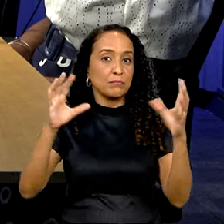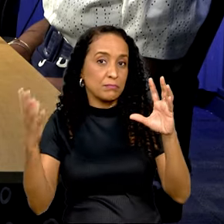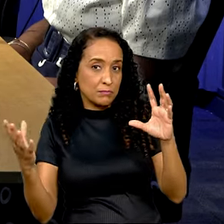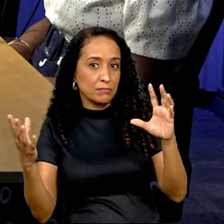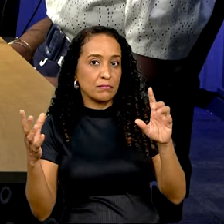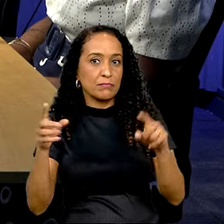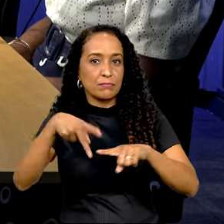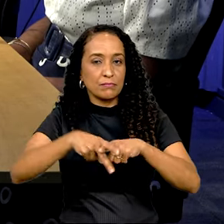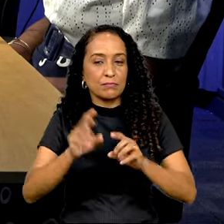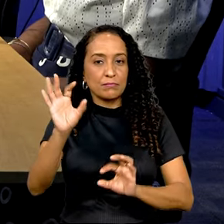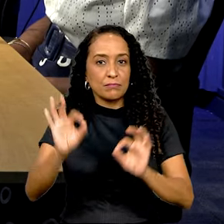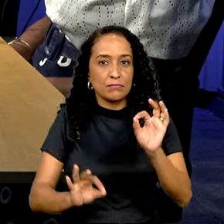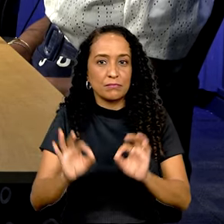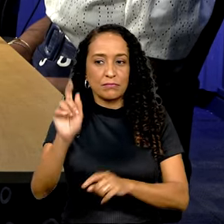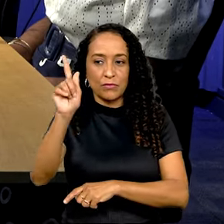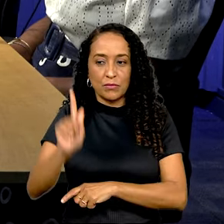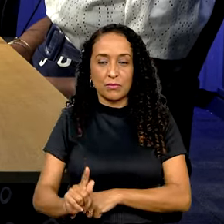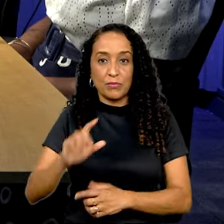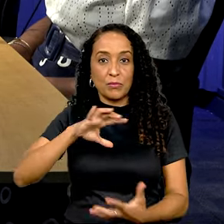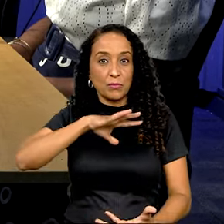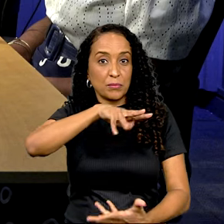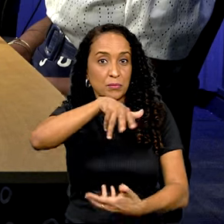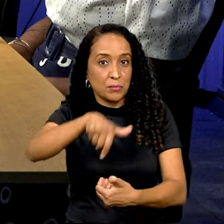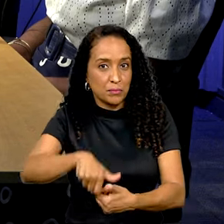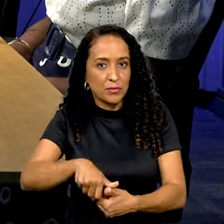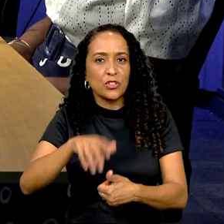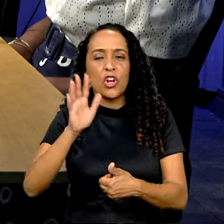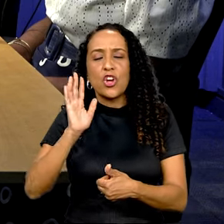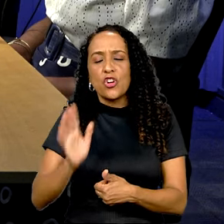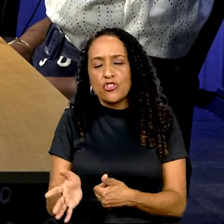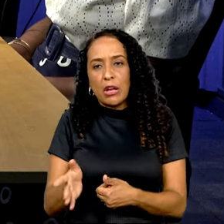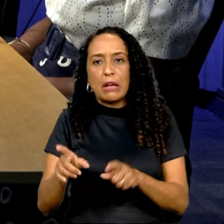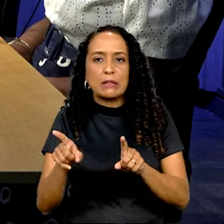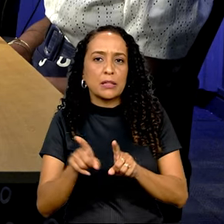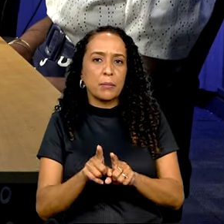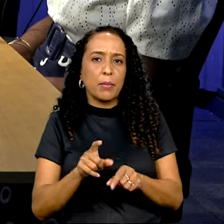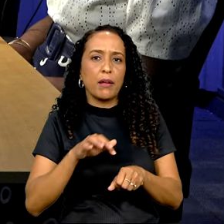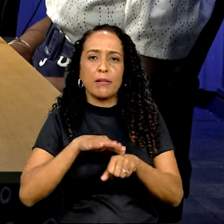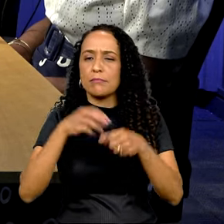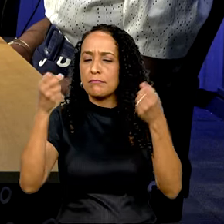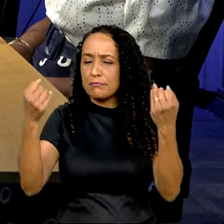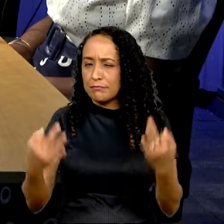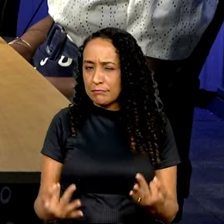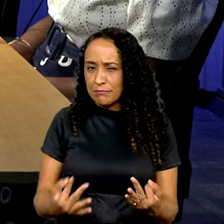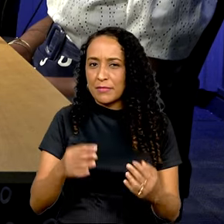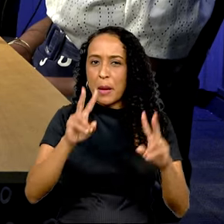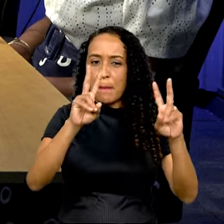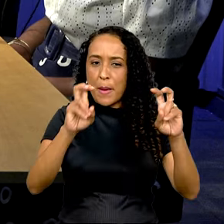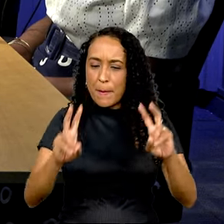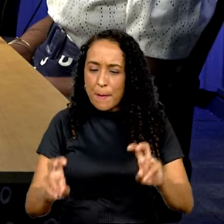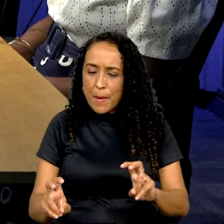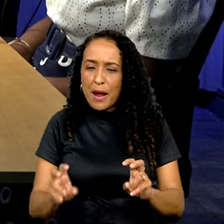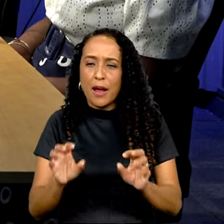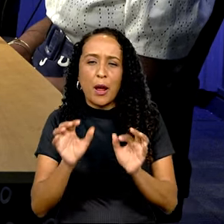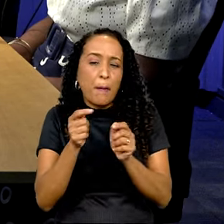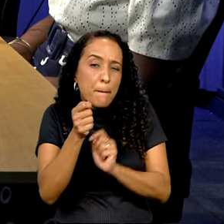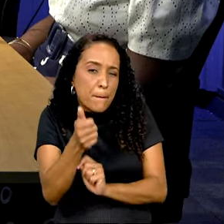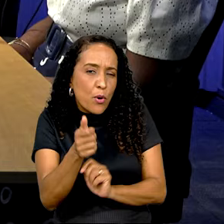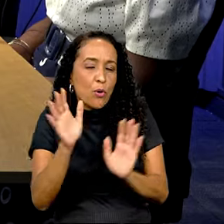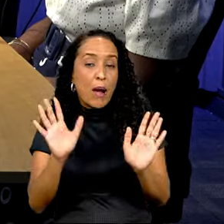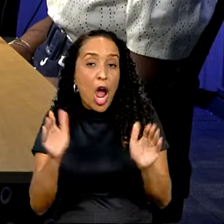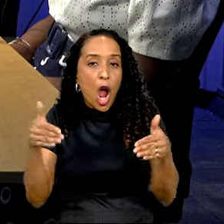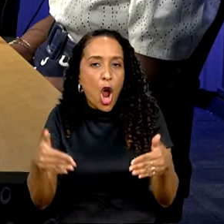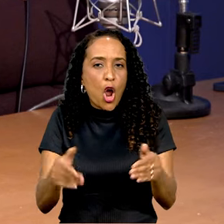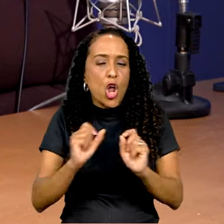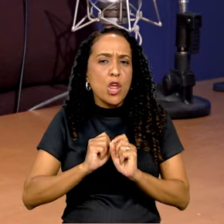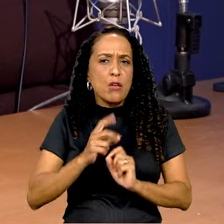climáticas e a reforma na governança Global já tratamos de alguma forma aqui dos dos três de levinho mas eu vou